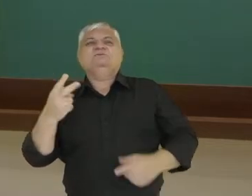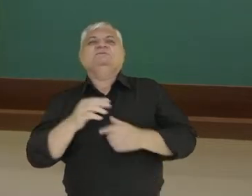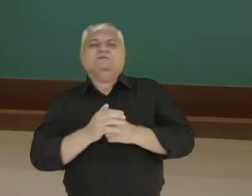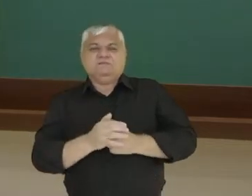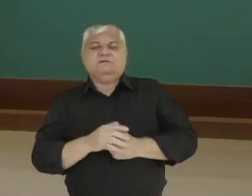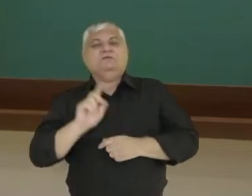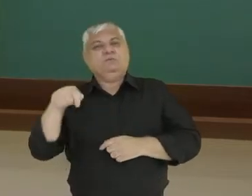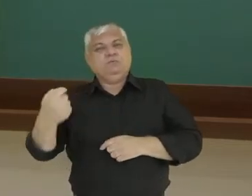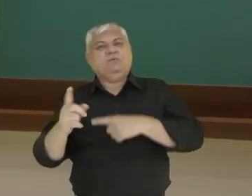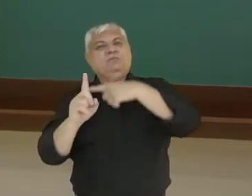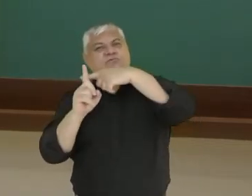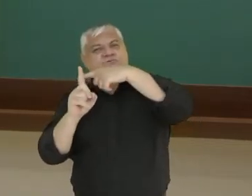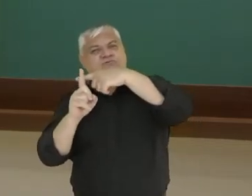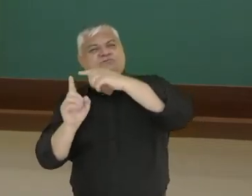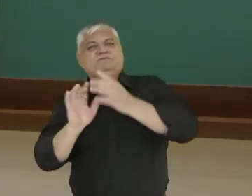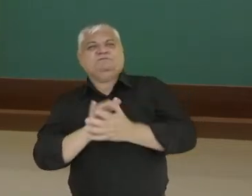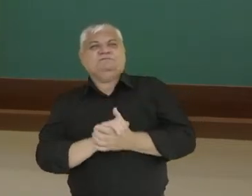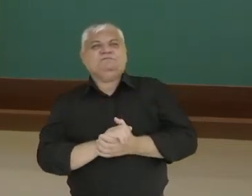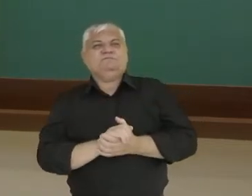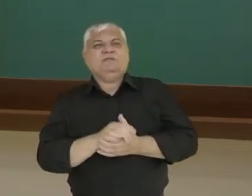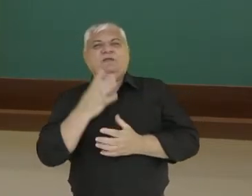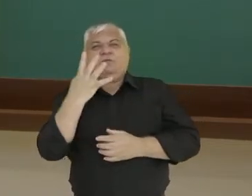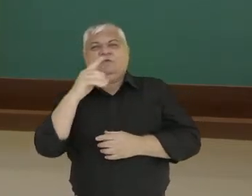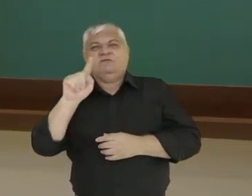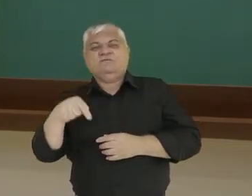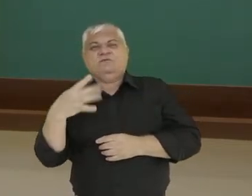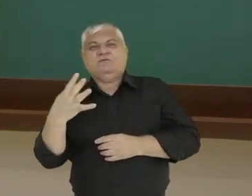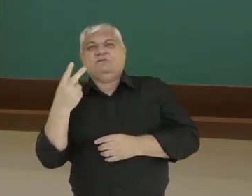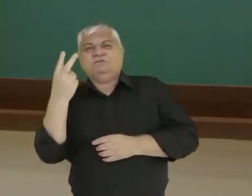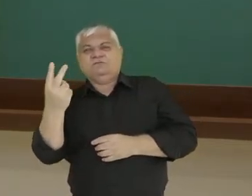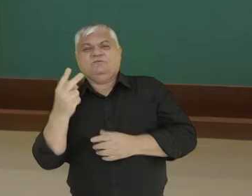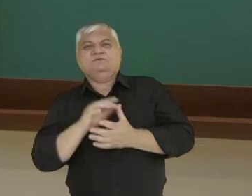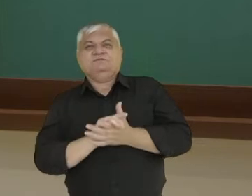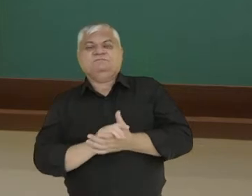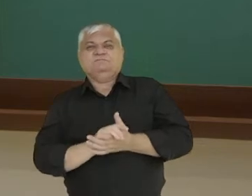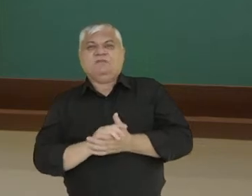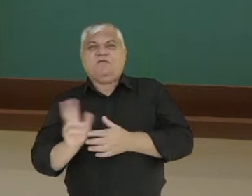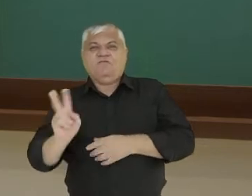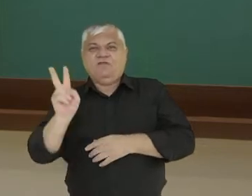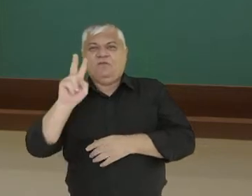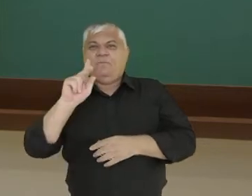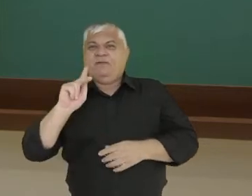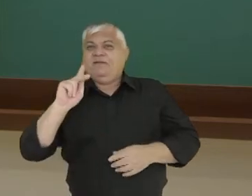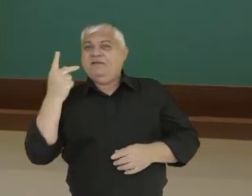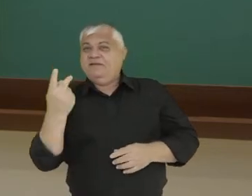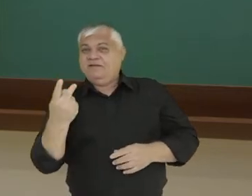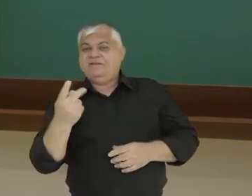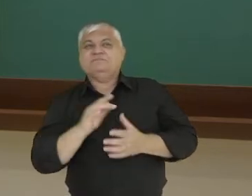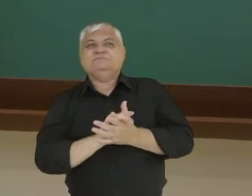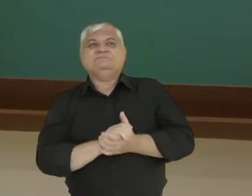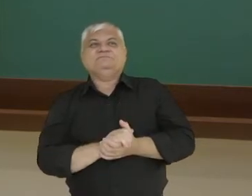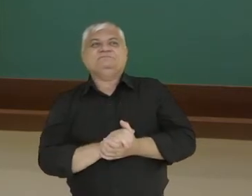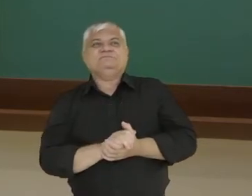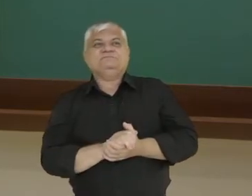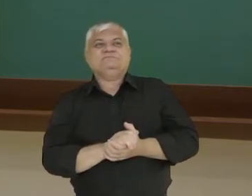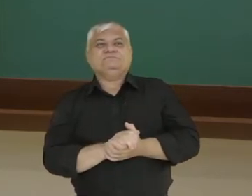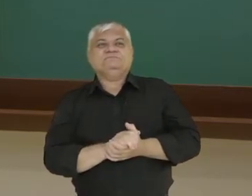mais, então resultado positivo, 4,42, que é o valor do pH desta